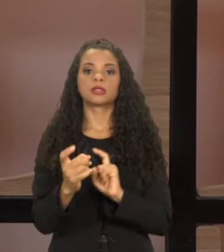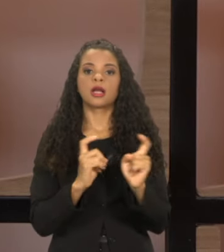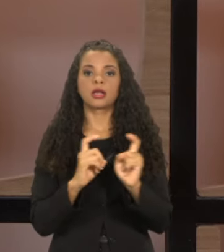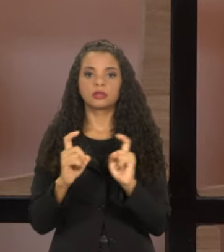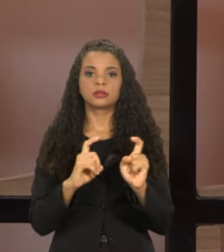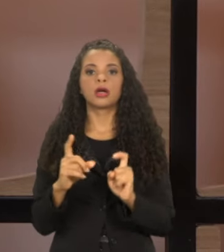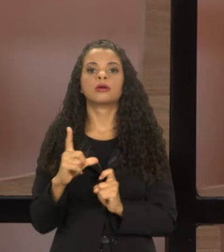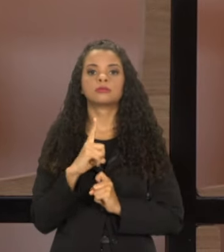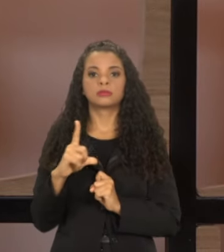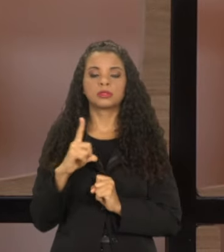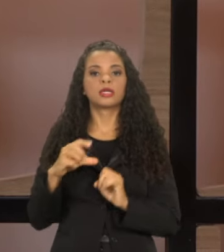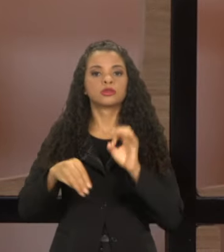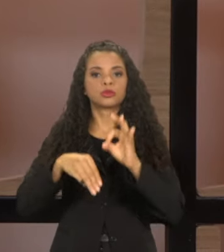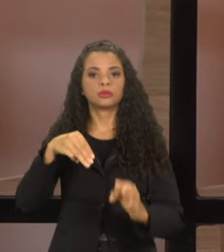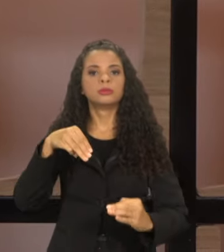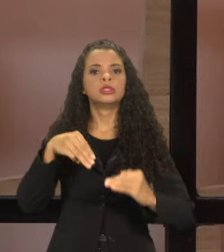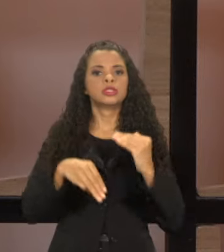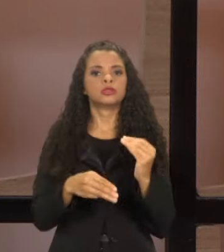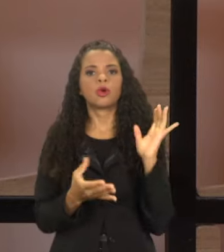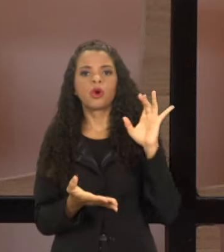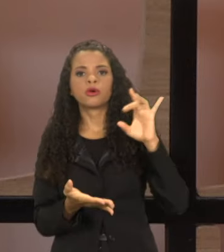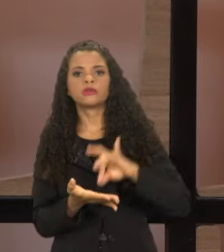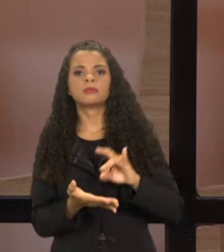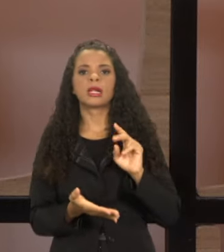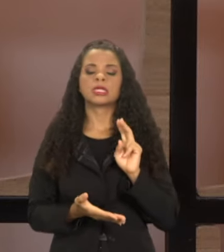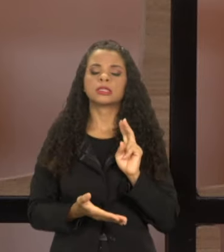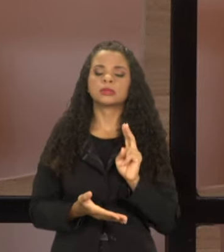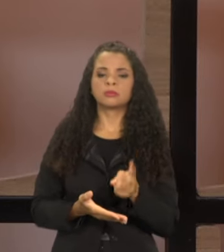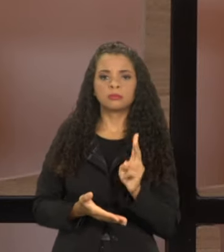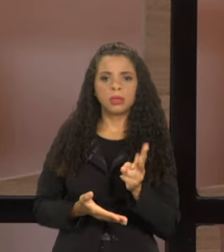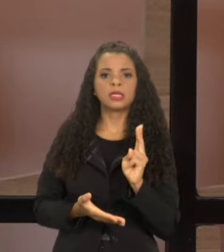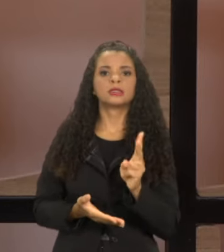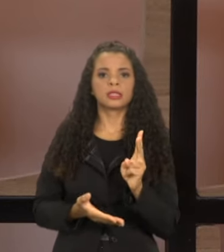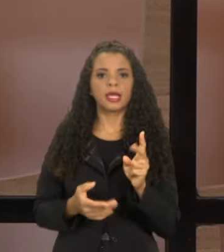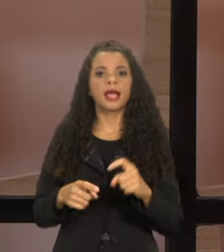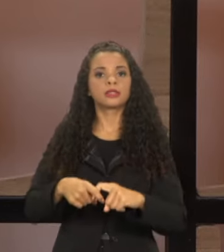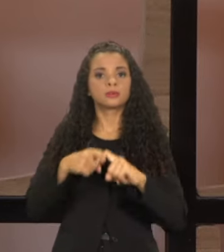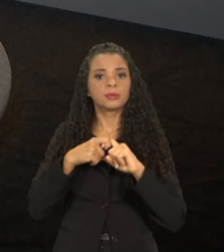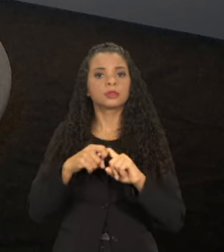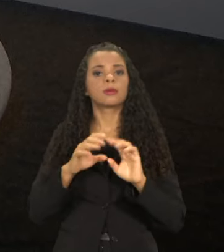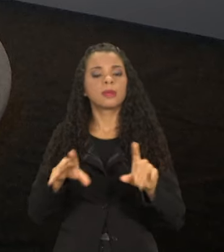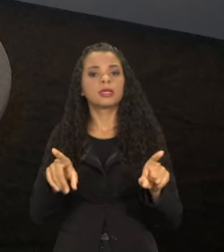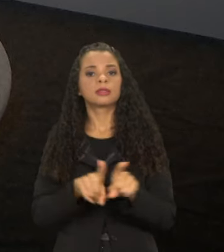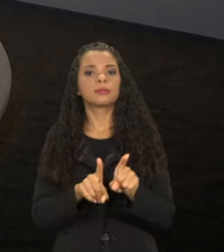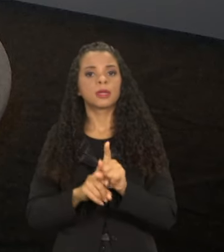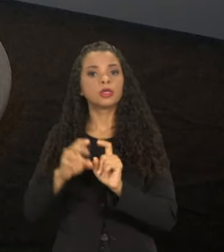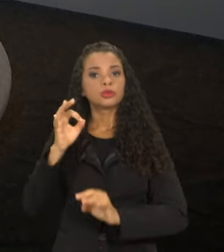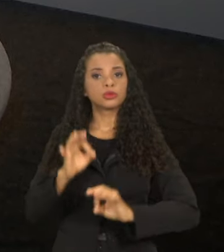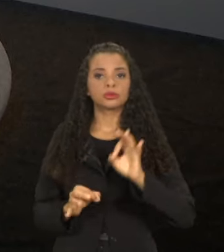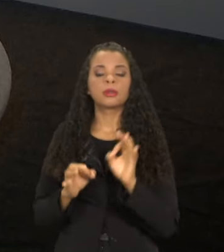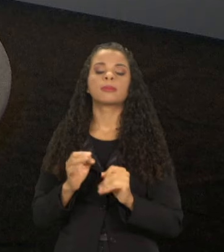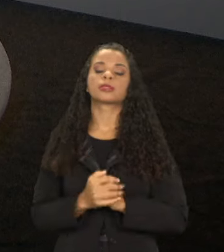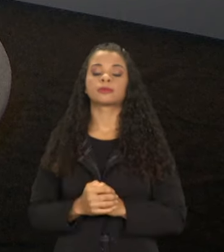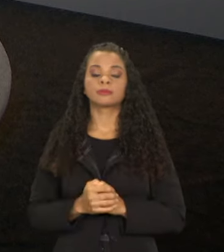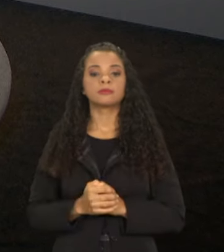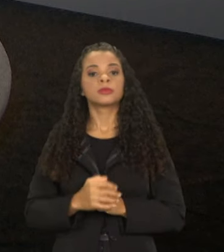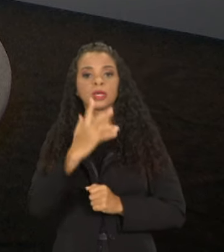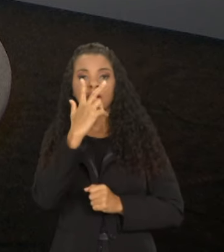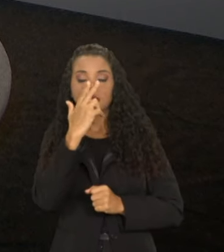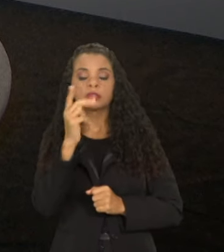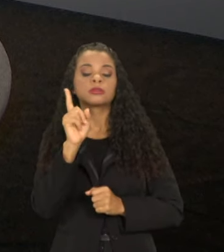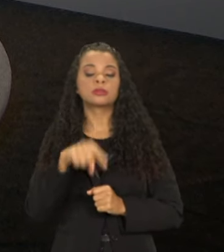para os ministros confirmarem se mantém essa suspensão, mas também o mérito. Então, eu acredito, Flávia, que esse julgamento seja conjunto